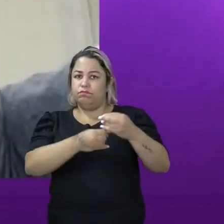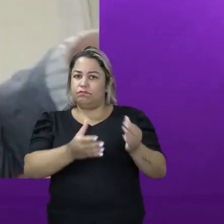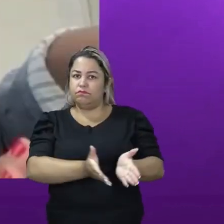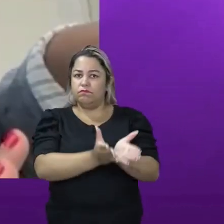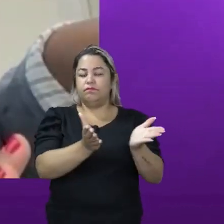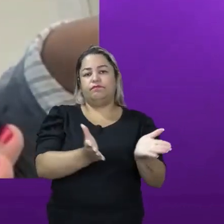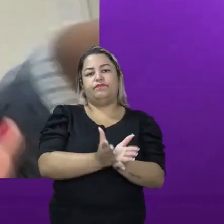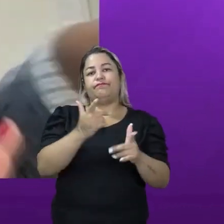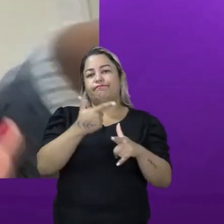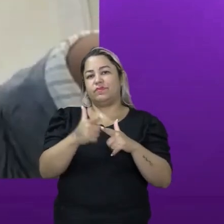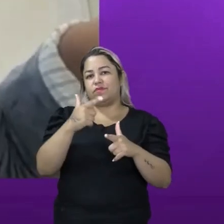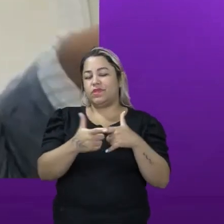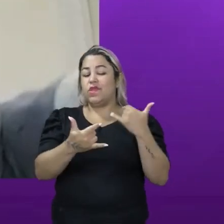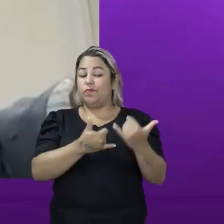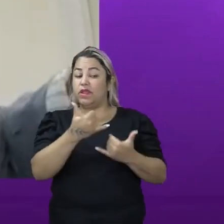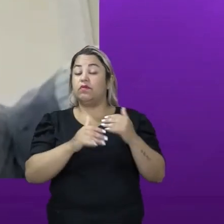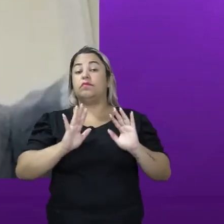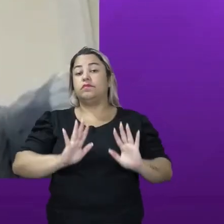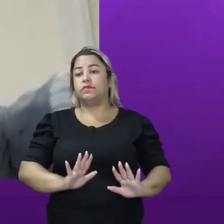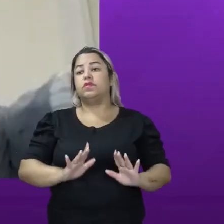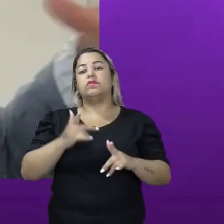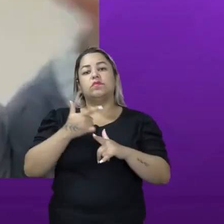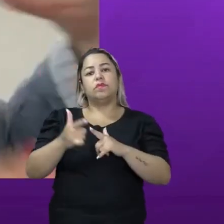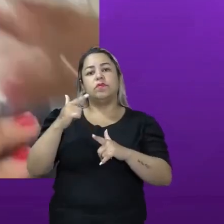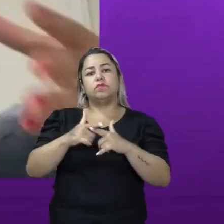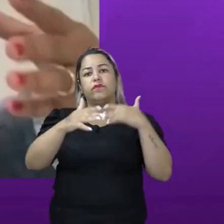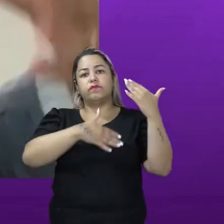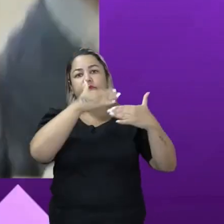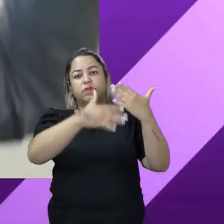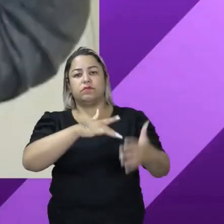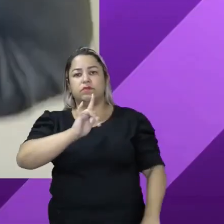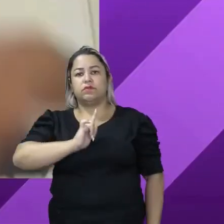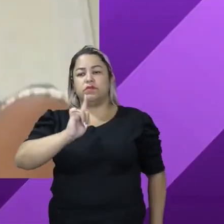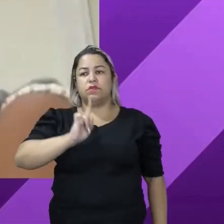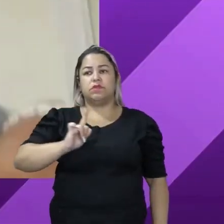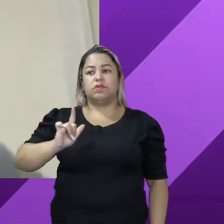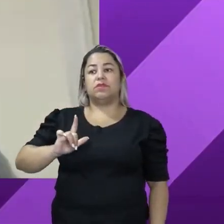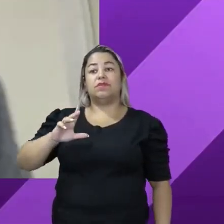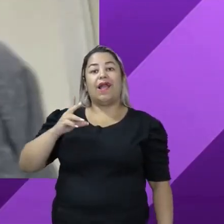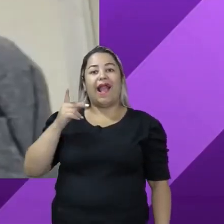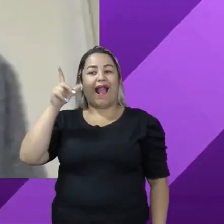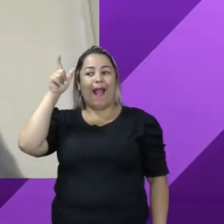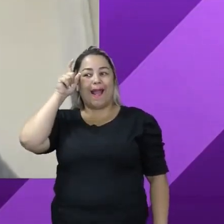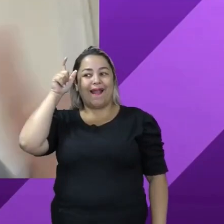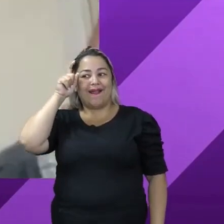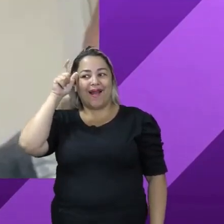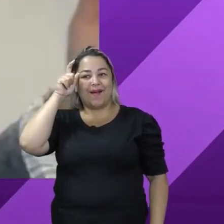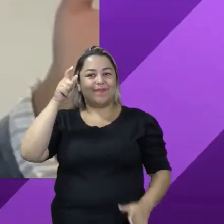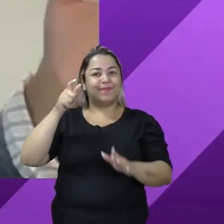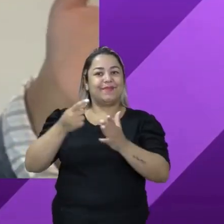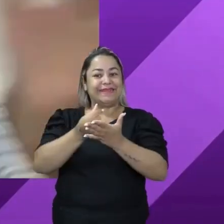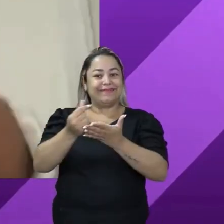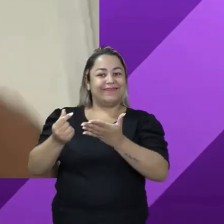problema. Eu sempre brinco que, olha, antes do problema do desenvolvimento tem o negócio do capitalismo. Vocês não